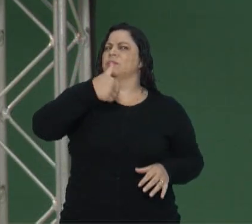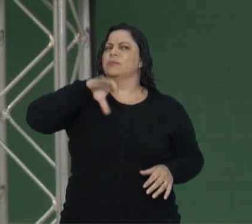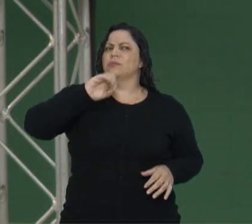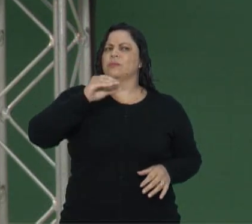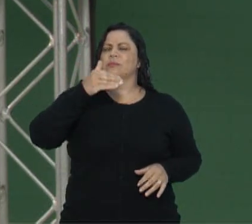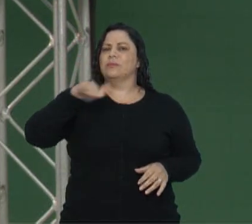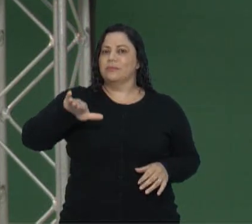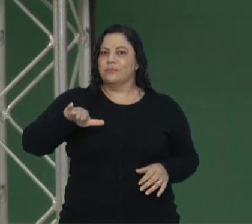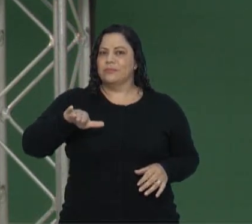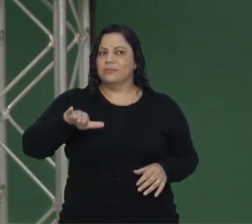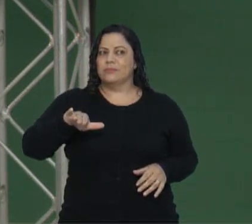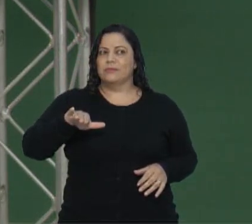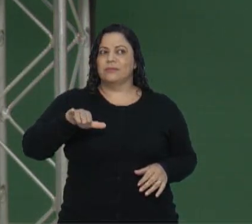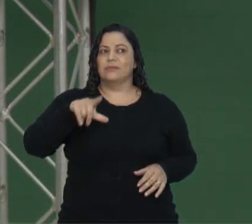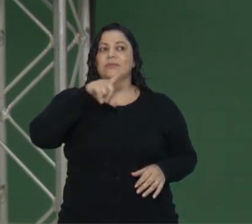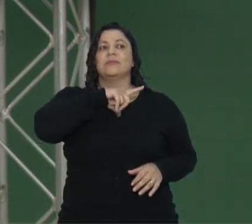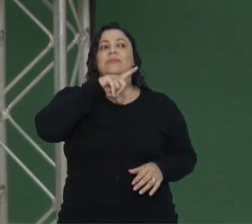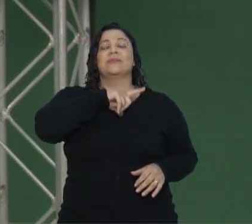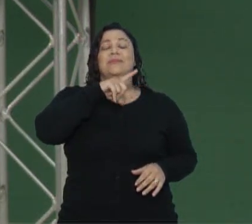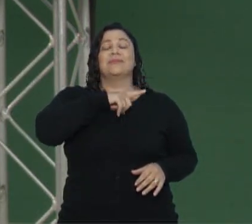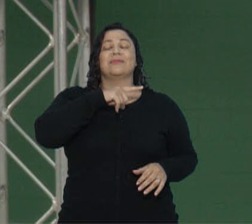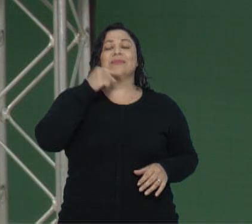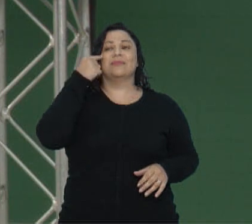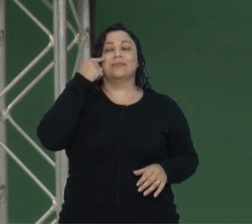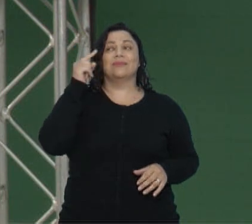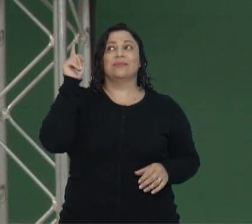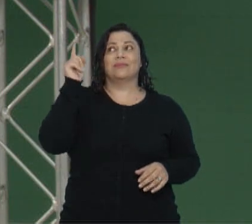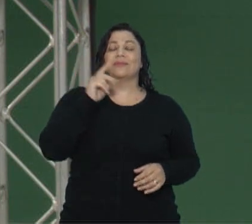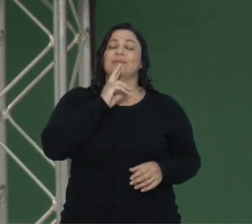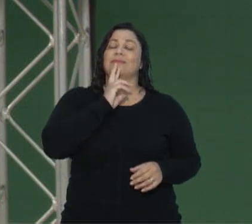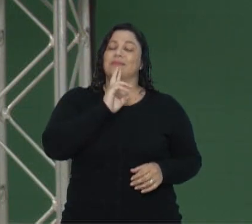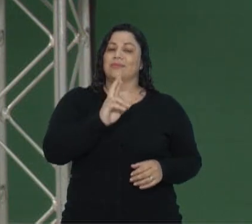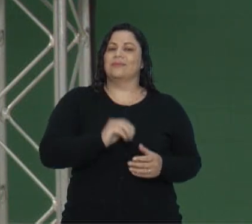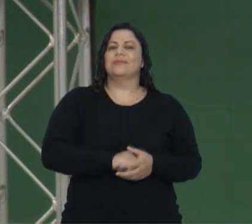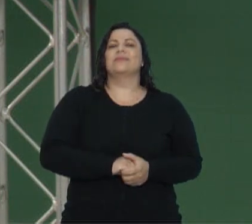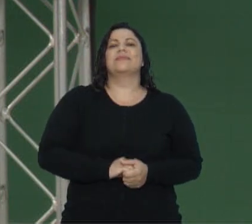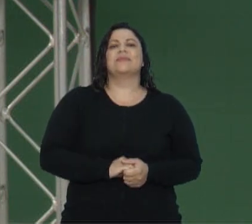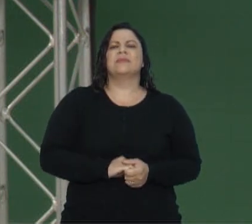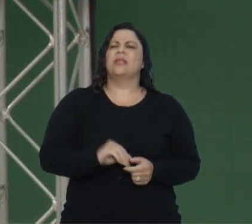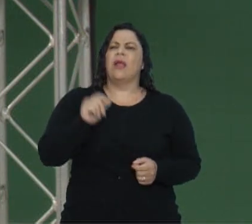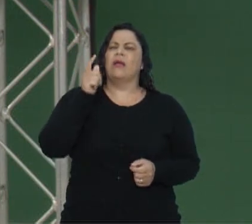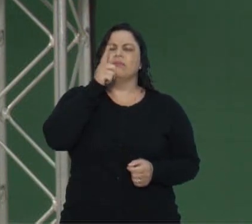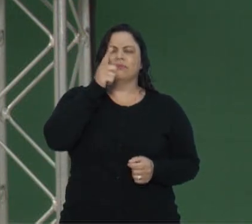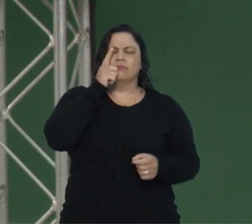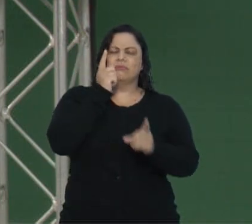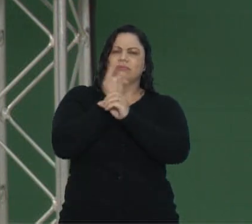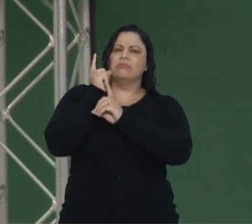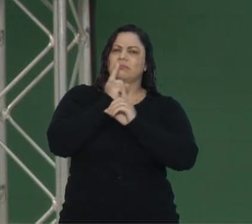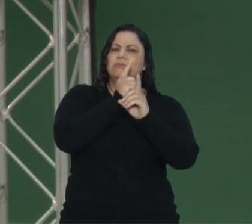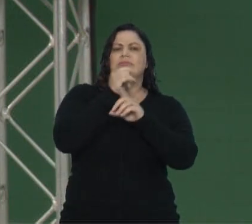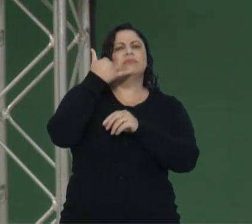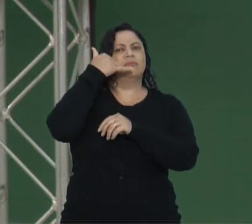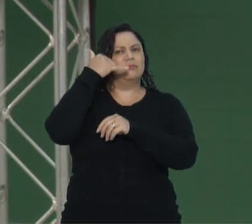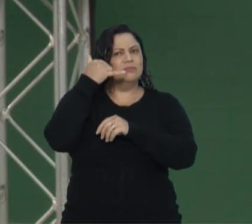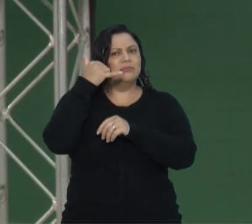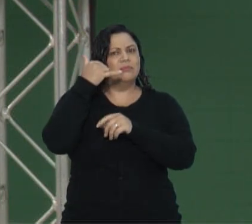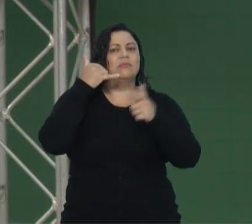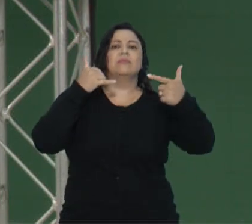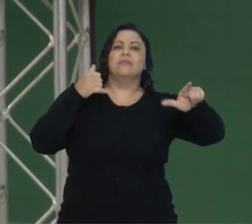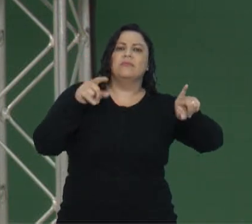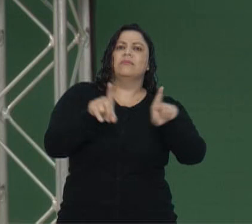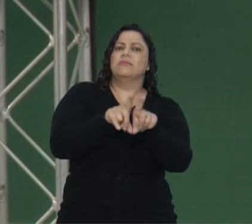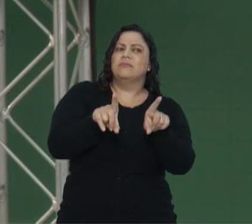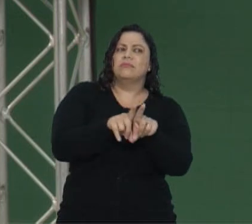30 minutos. E eu tive esse resultado. Eu descobri que tem lá no meu celular e em outros smartphones também tem